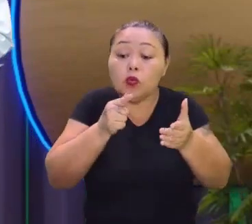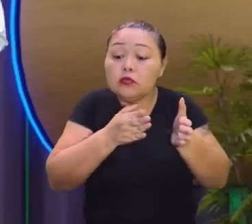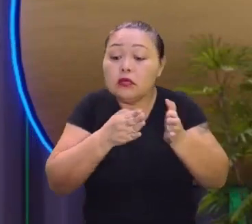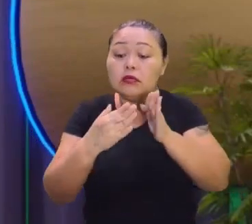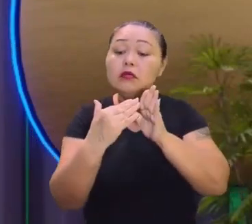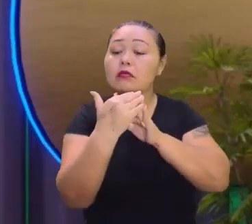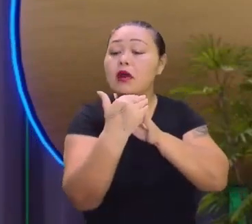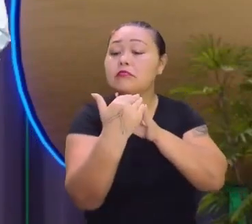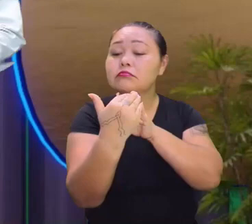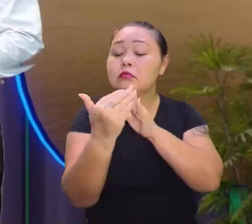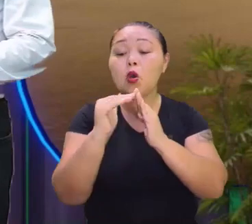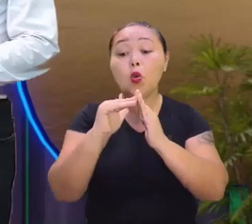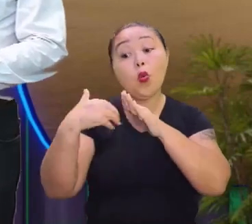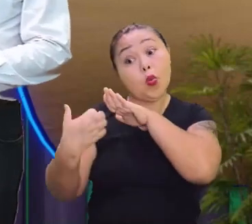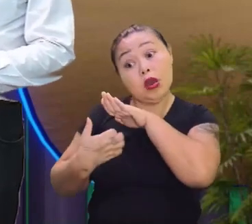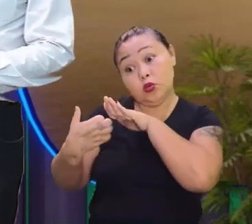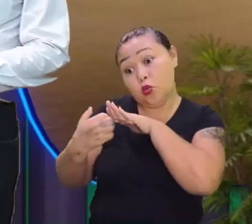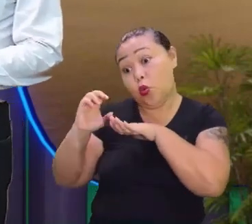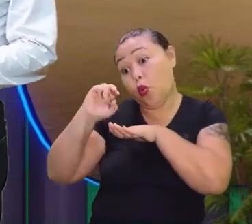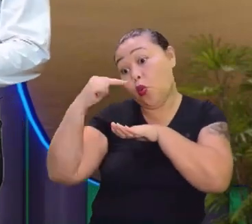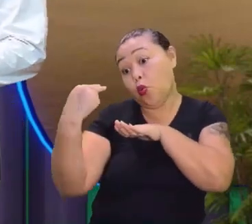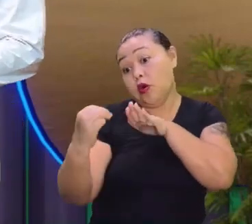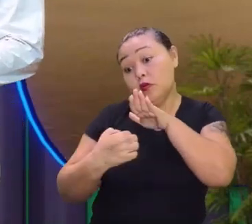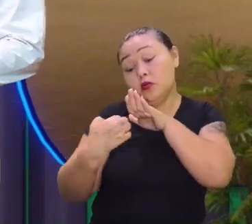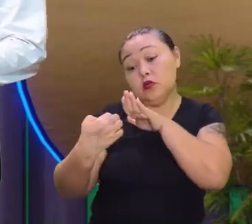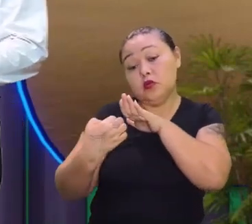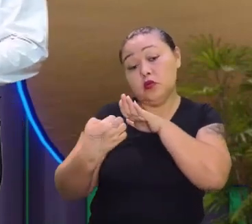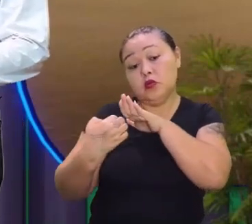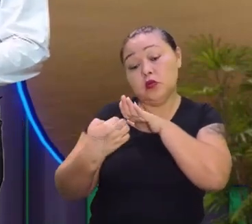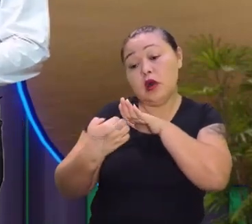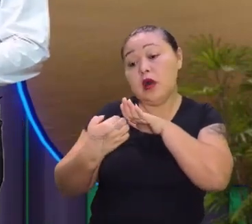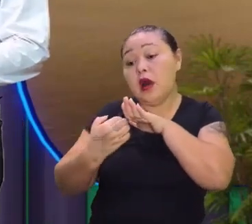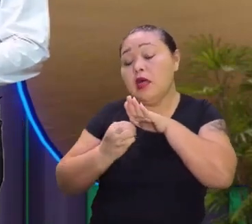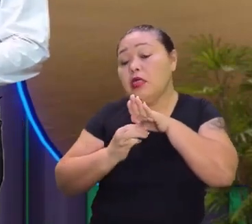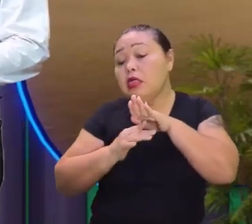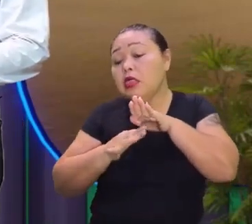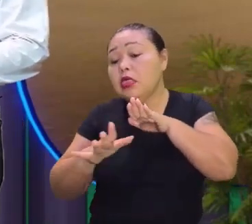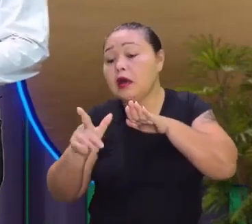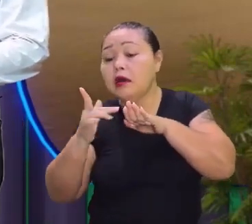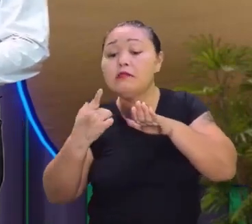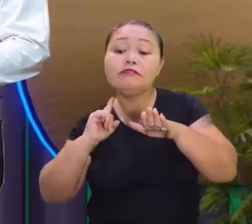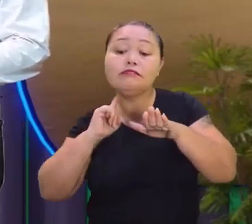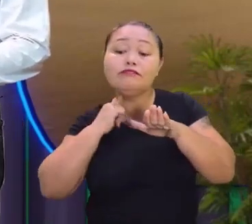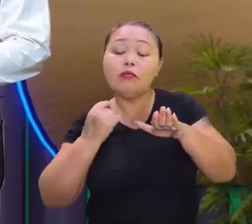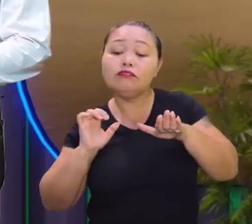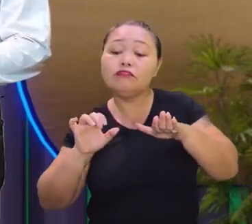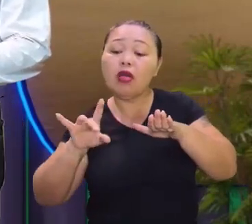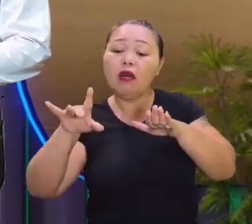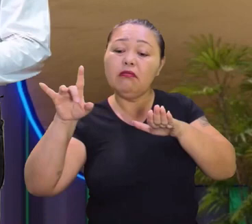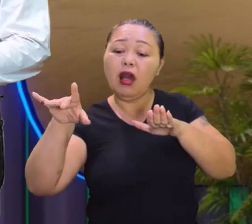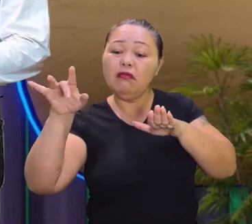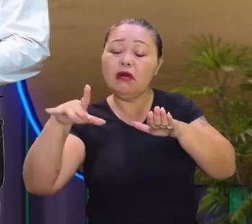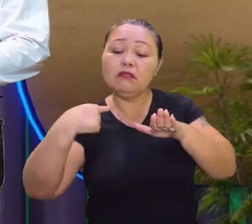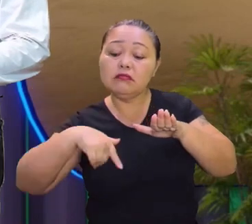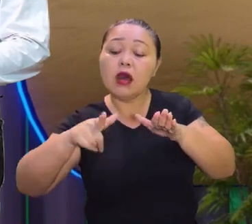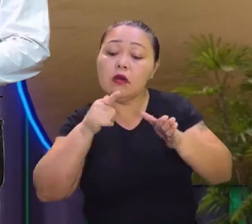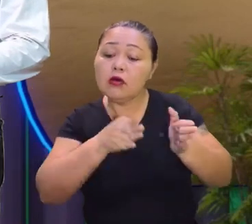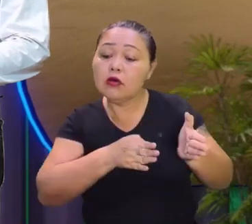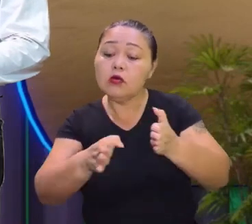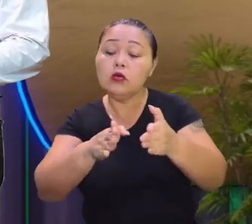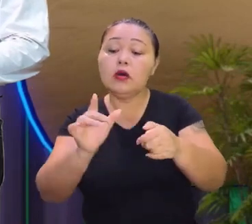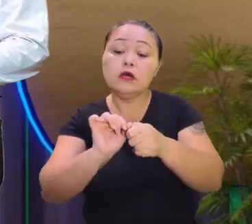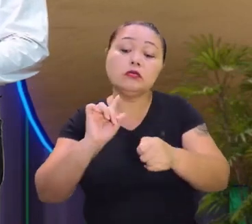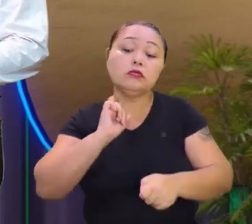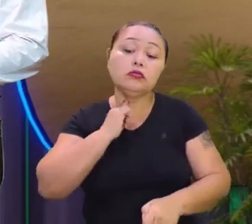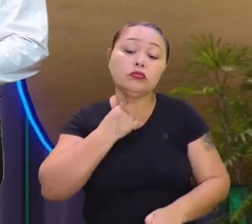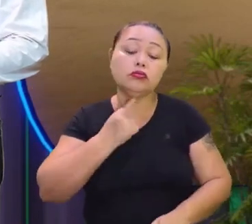as casas ou a indústria, vai gerar o quê, professor Jorge? Contaminação no leito do rio. E o grande problema também, quando o Rondônia foi